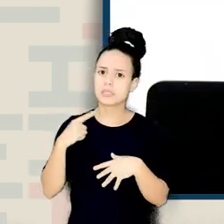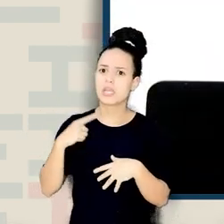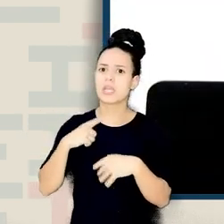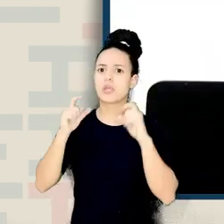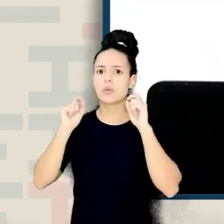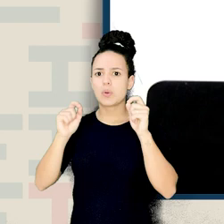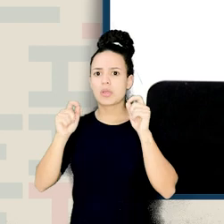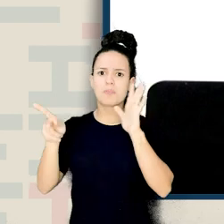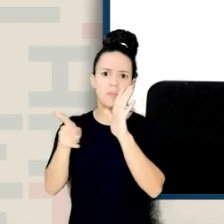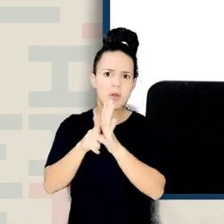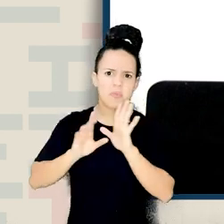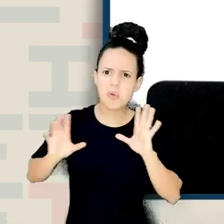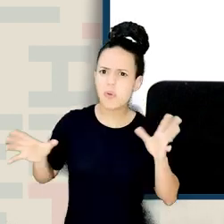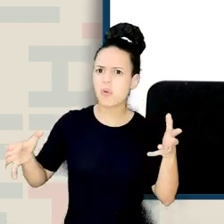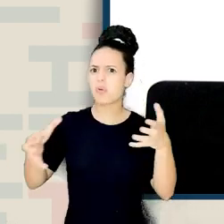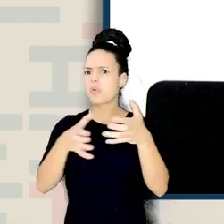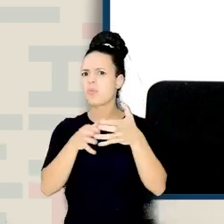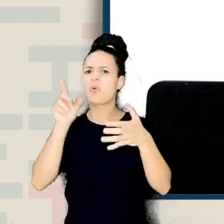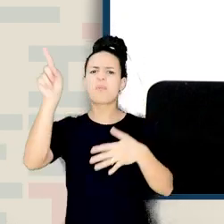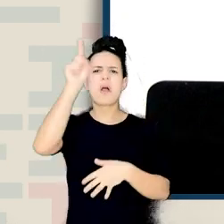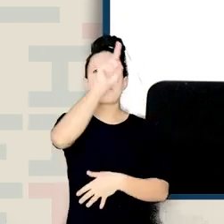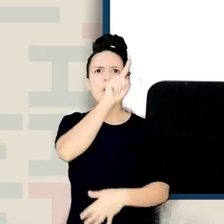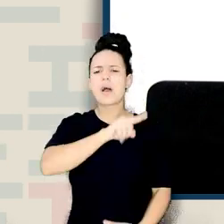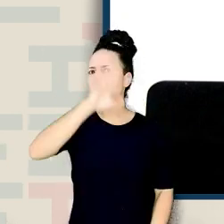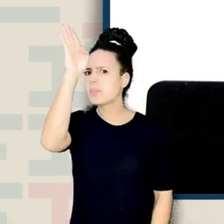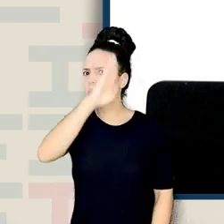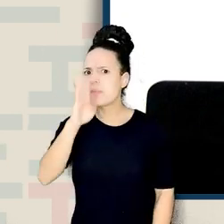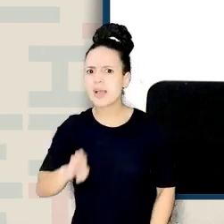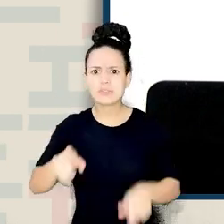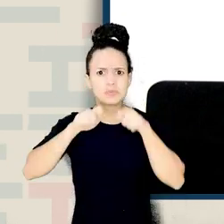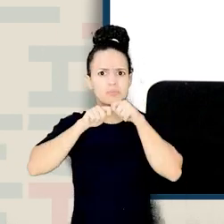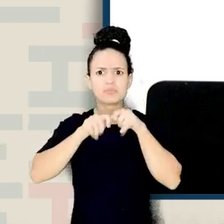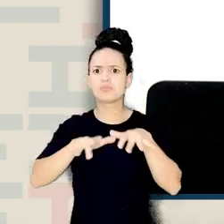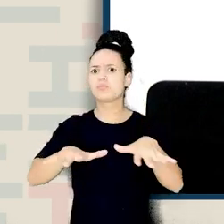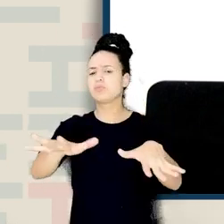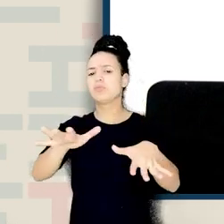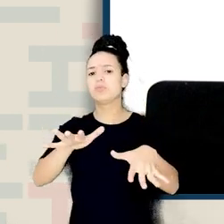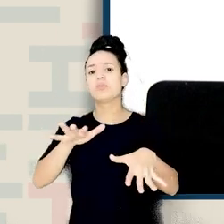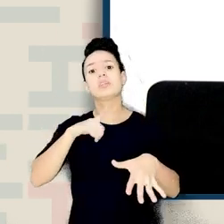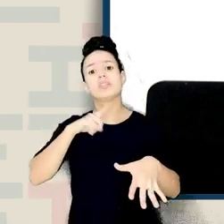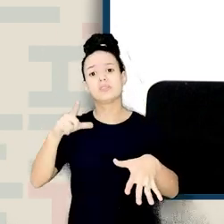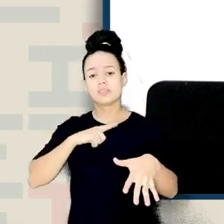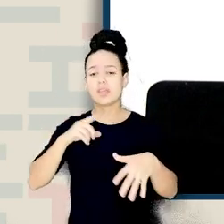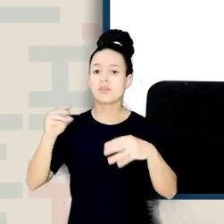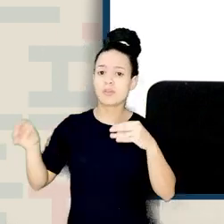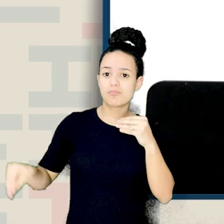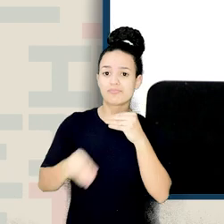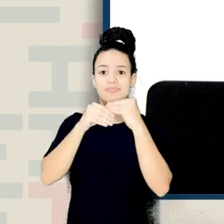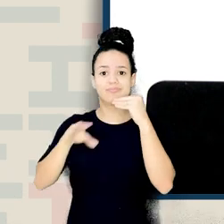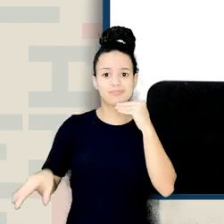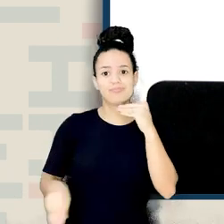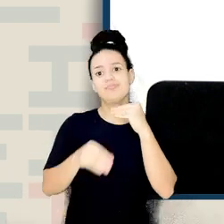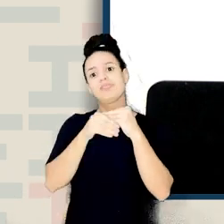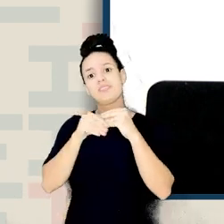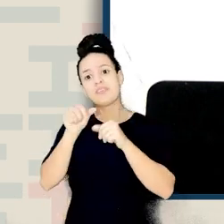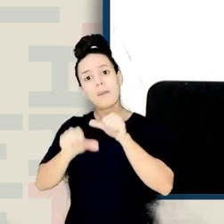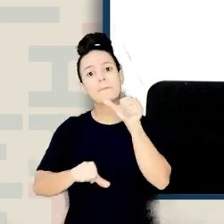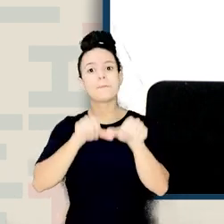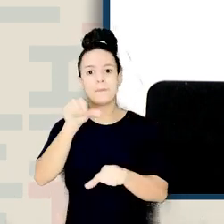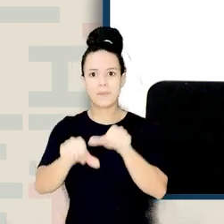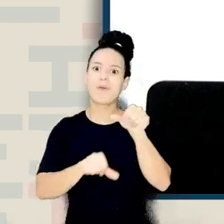nossa manifestação no Brasil, que com essas inventividades nós vamos mudando um pouco essas